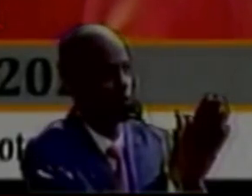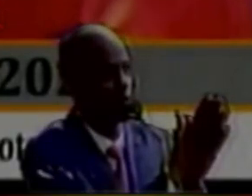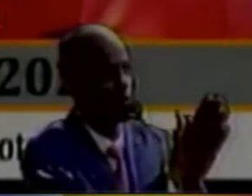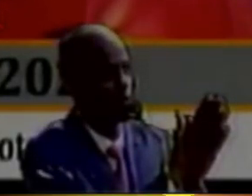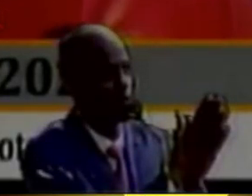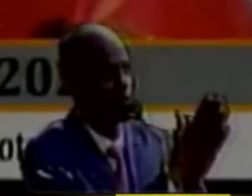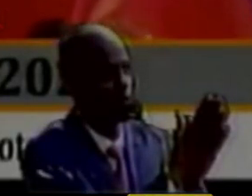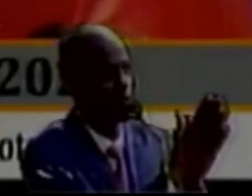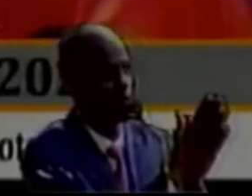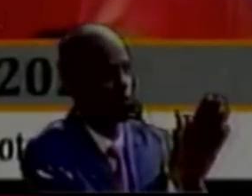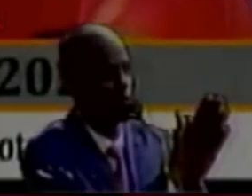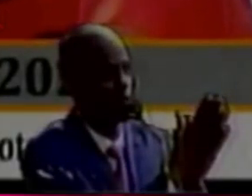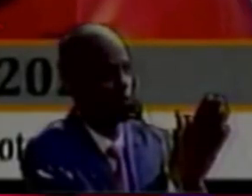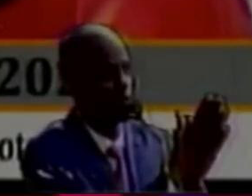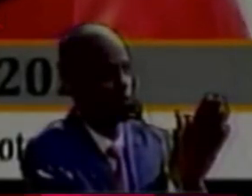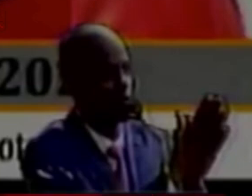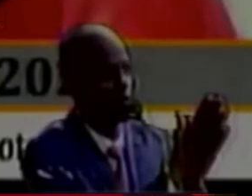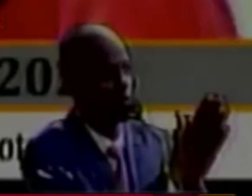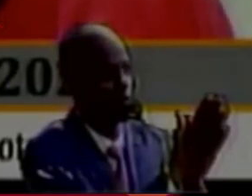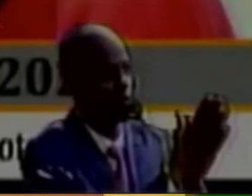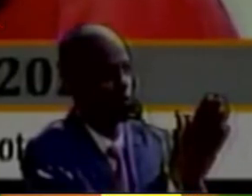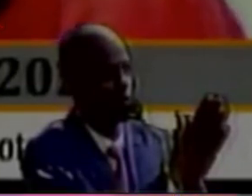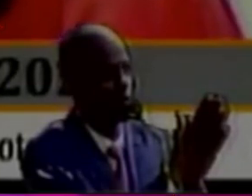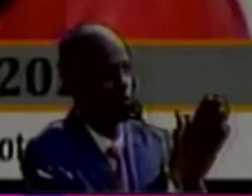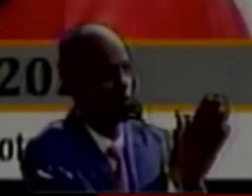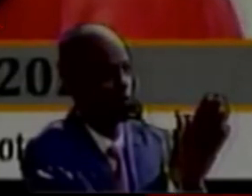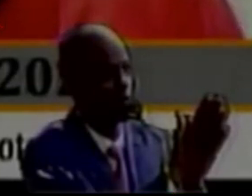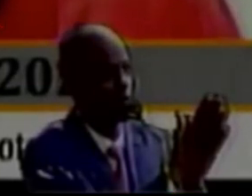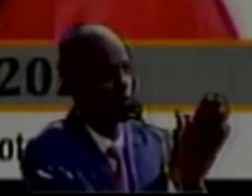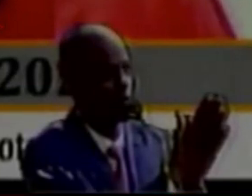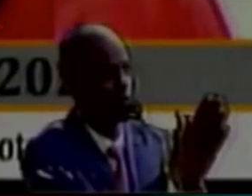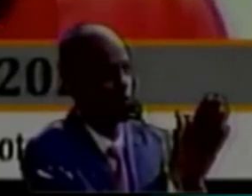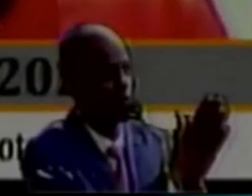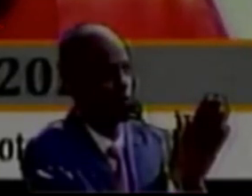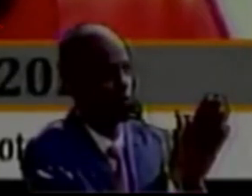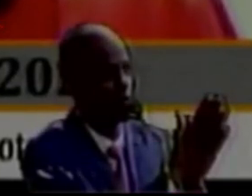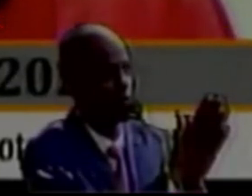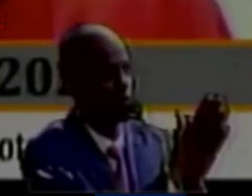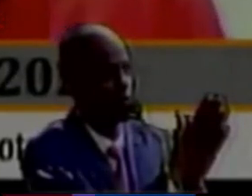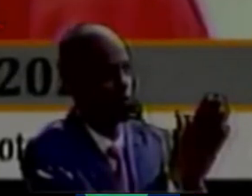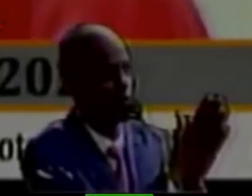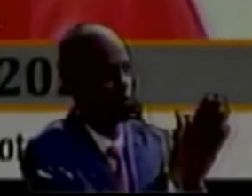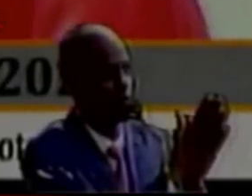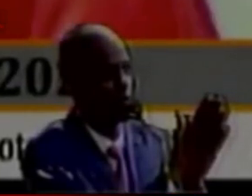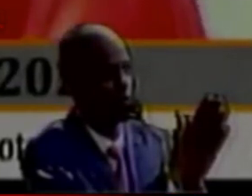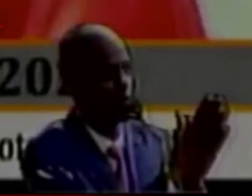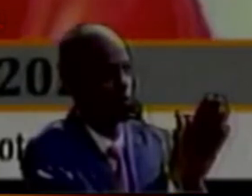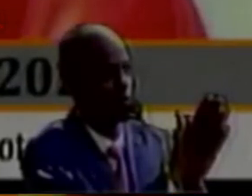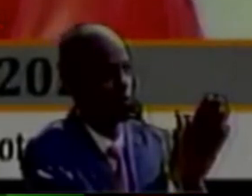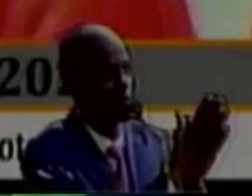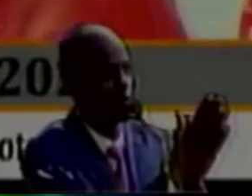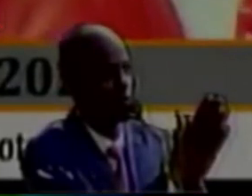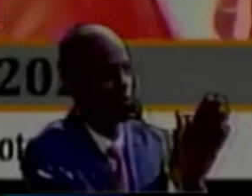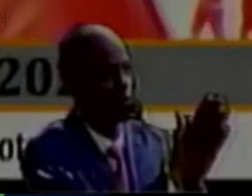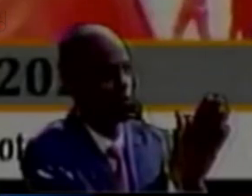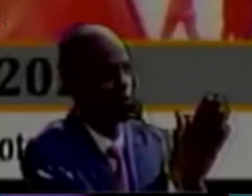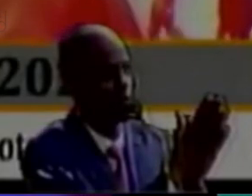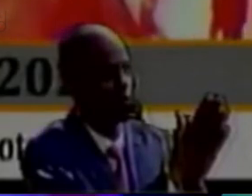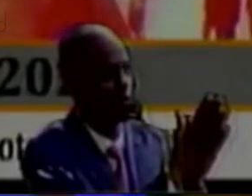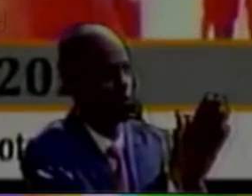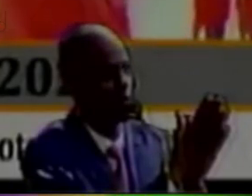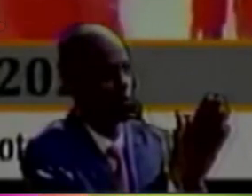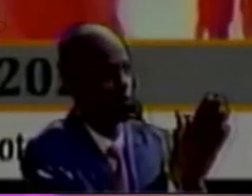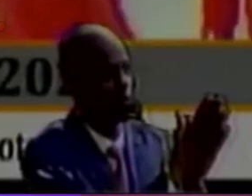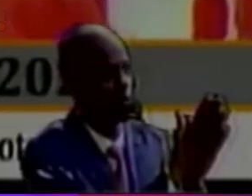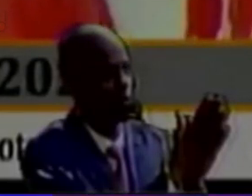Só pelo que o Brasil trabalha com o Haiti, acho que a presença do Brasil foi ali importante para o Haiti?